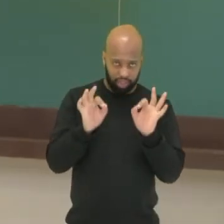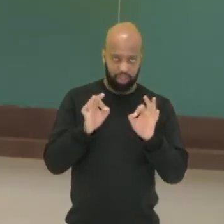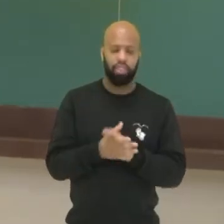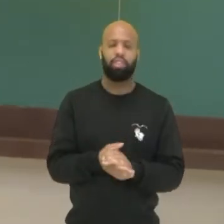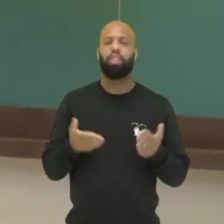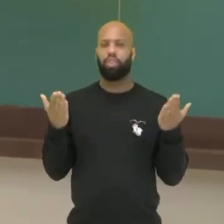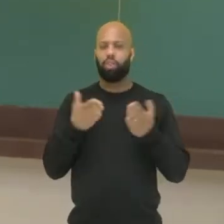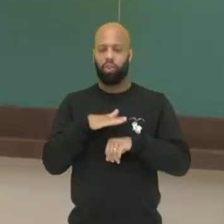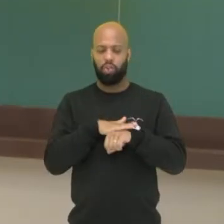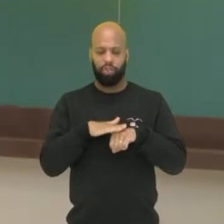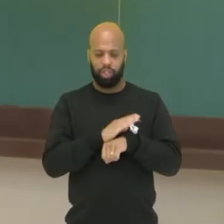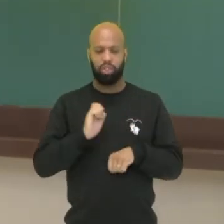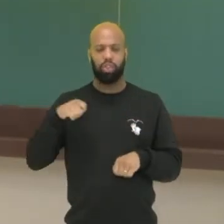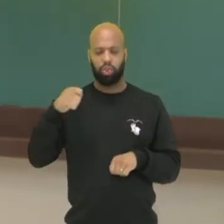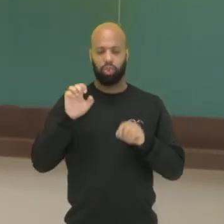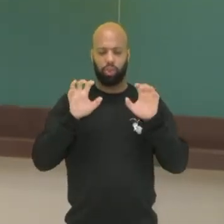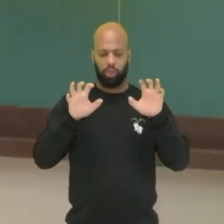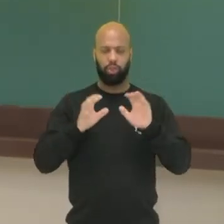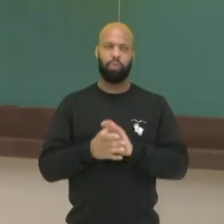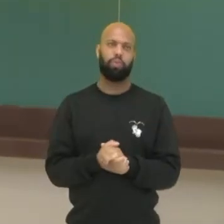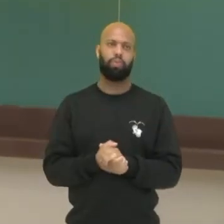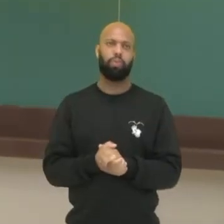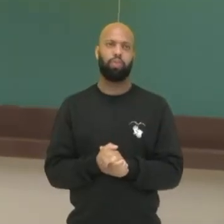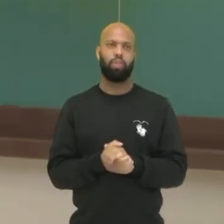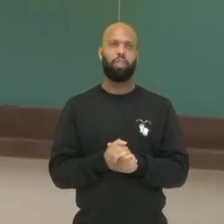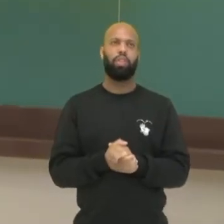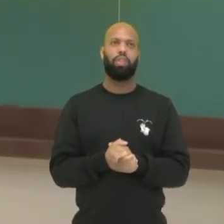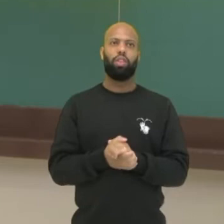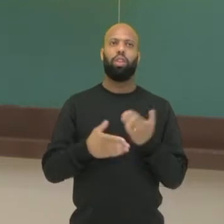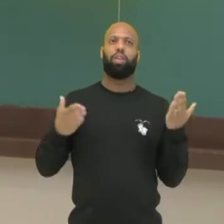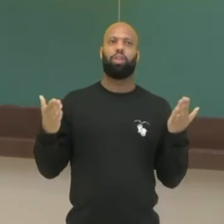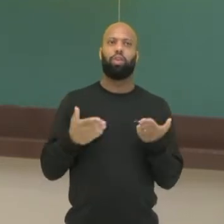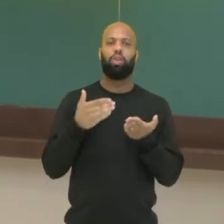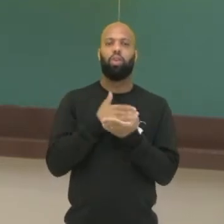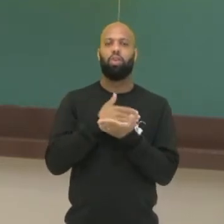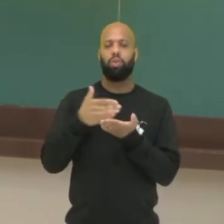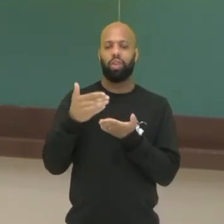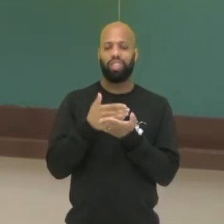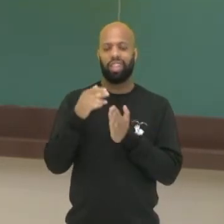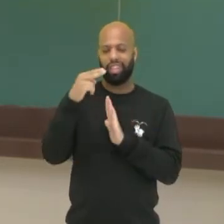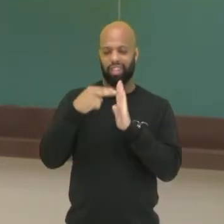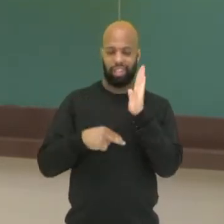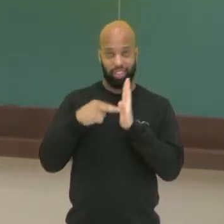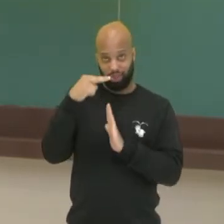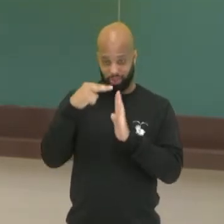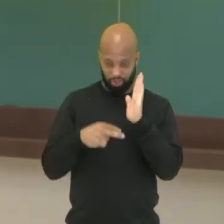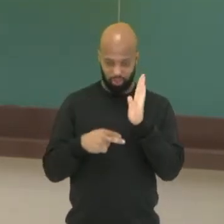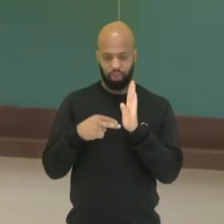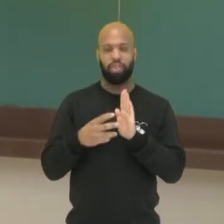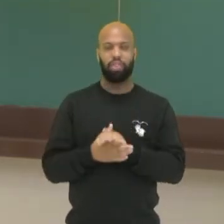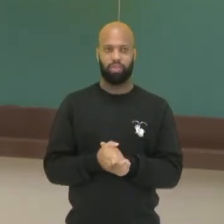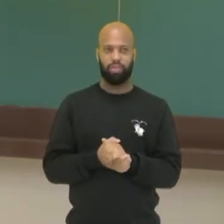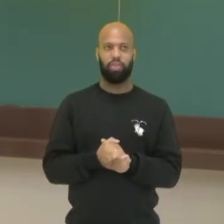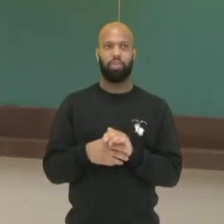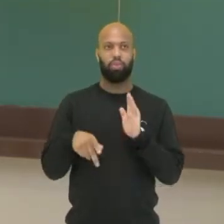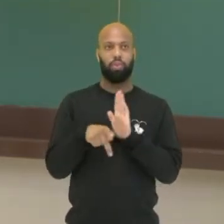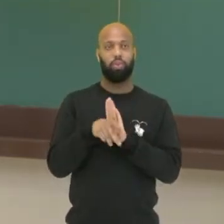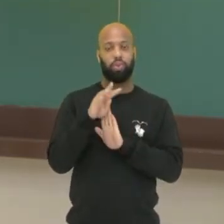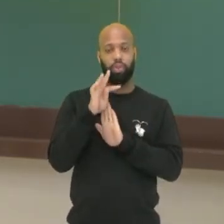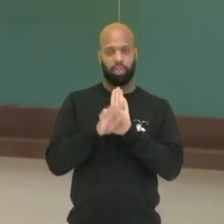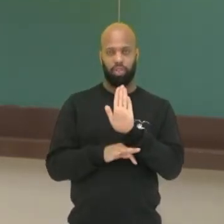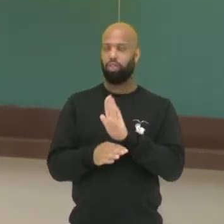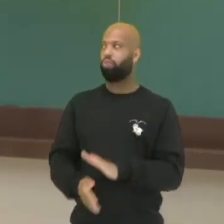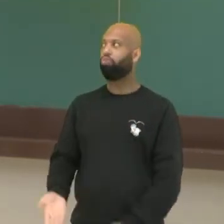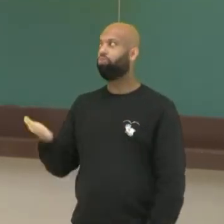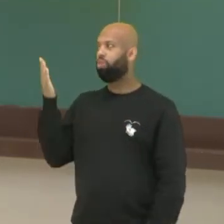Vamos conversar então, vamos ver lá. Vamos iniciar aqui então a nossa leitura, a nossa aula pela leitura desse texto, um